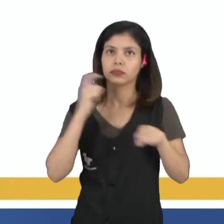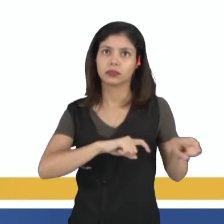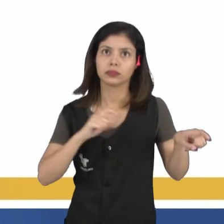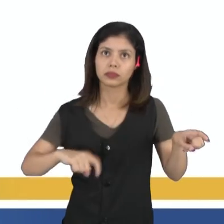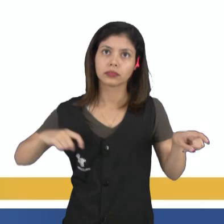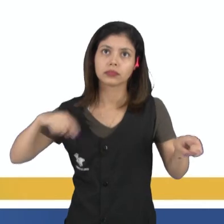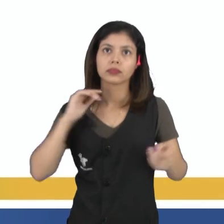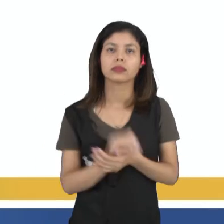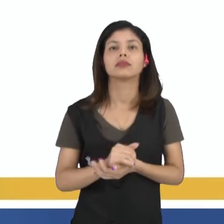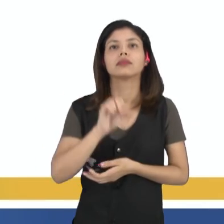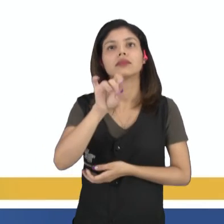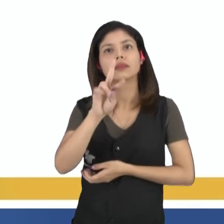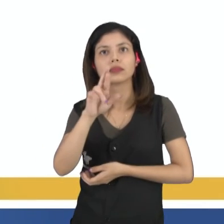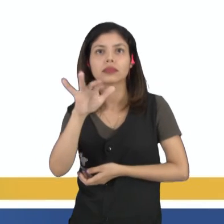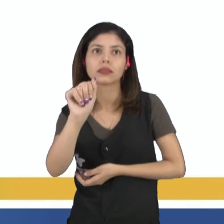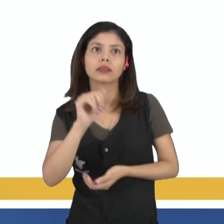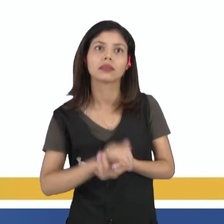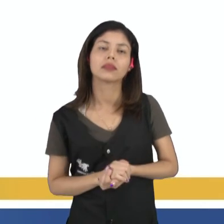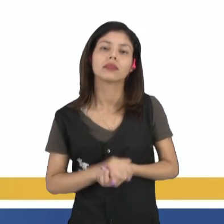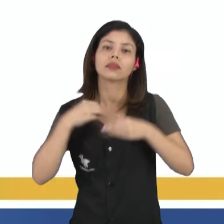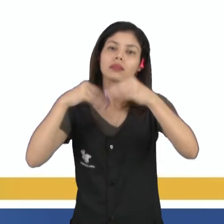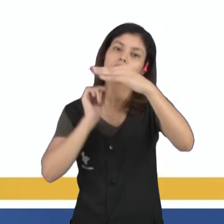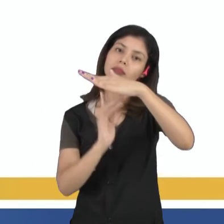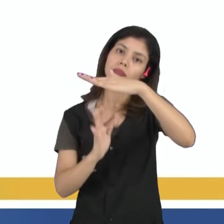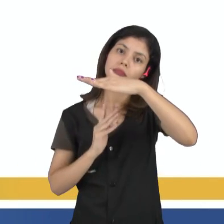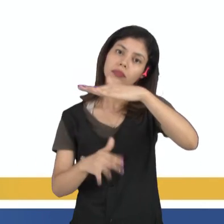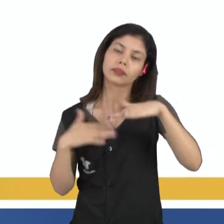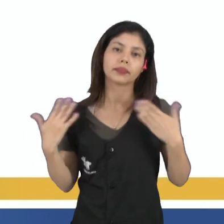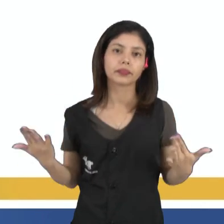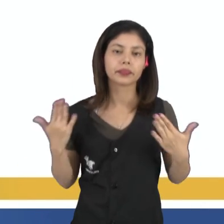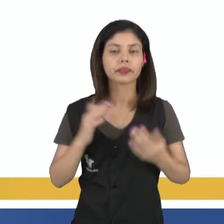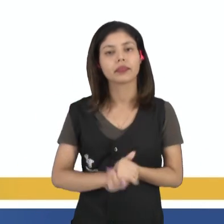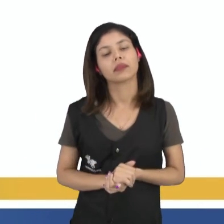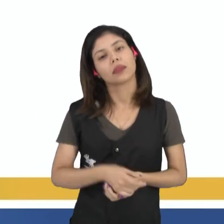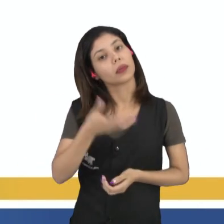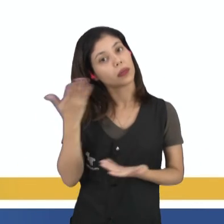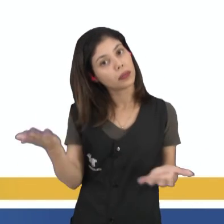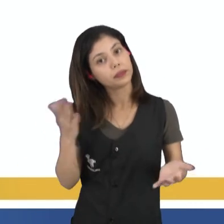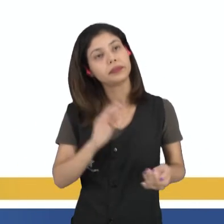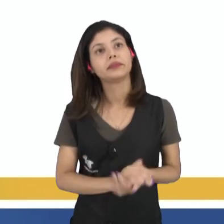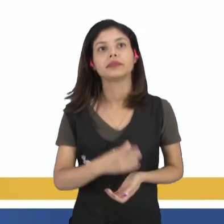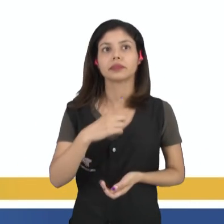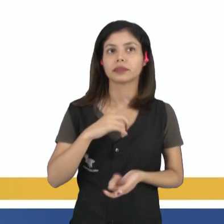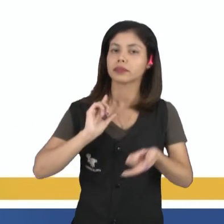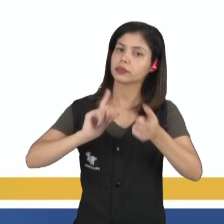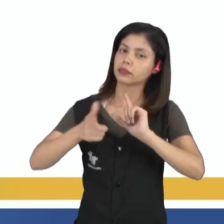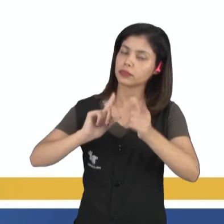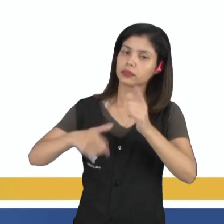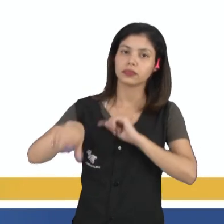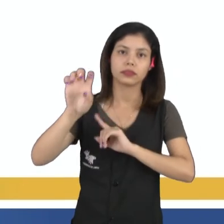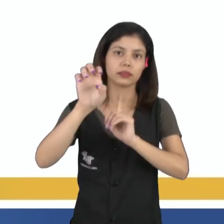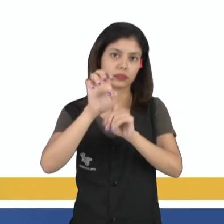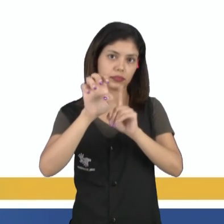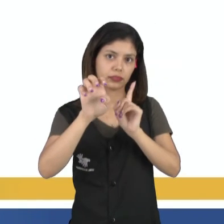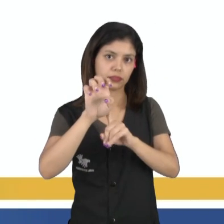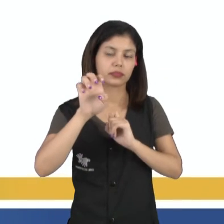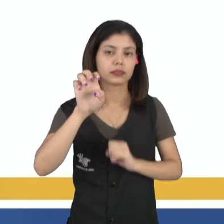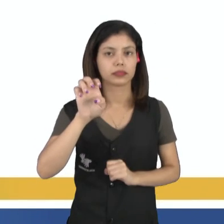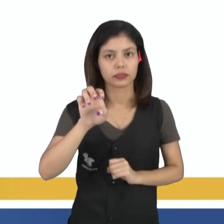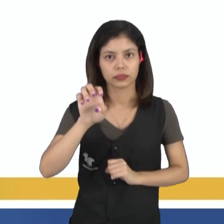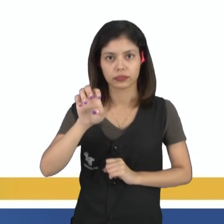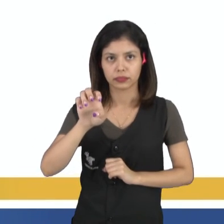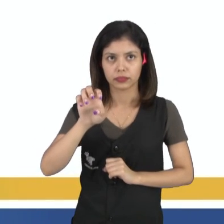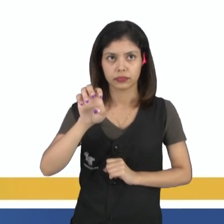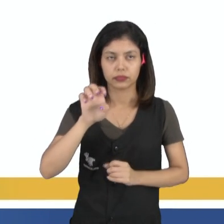nas áreas de agricultura de subsistência e de exportação Então pessoal temos aí como correta a